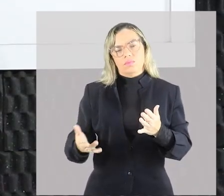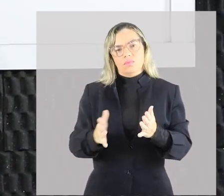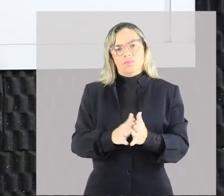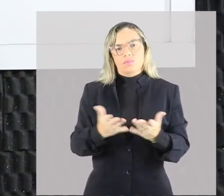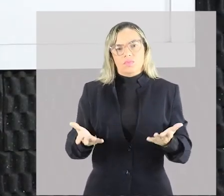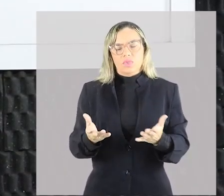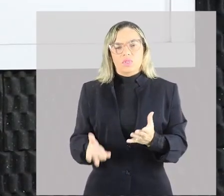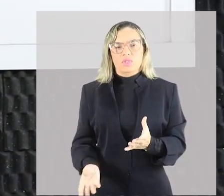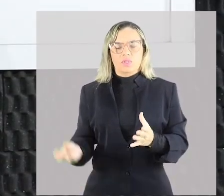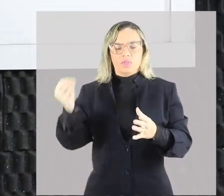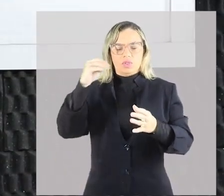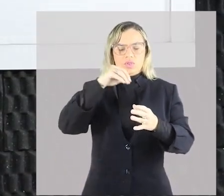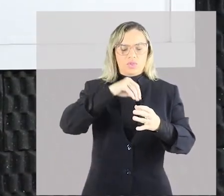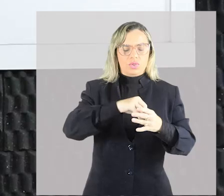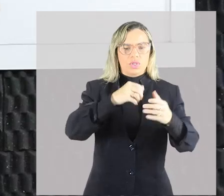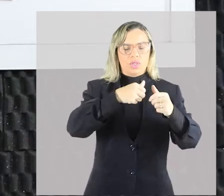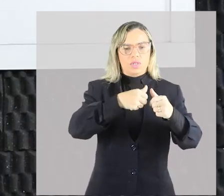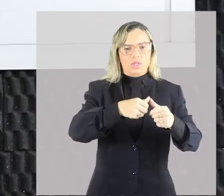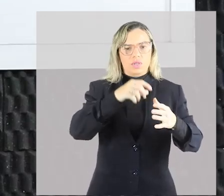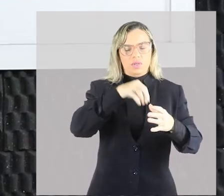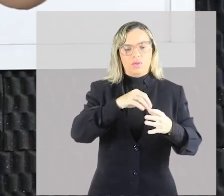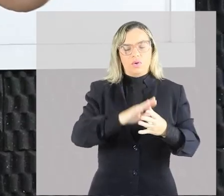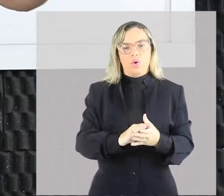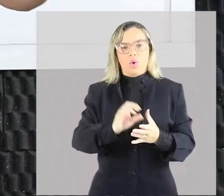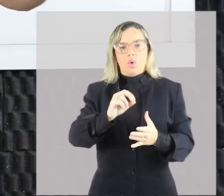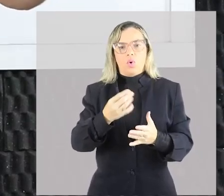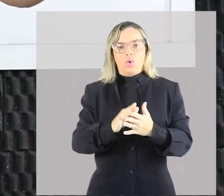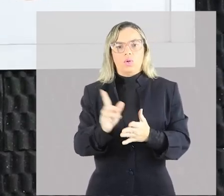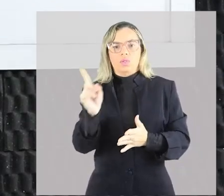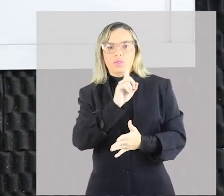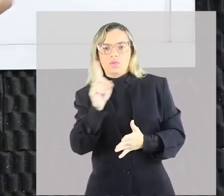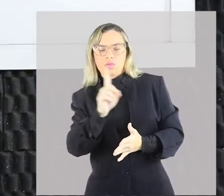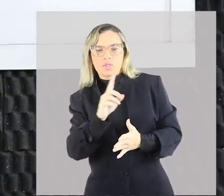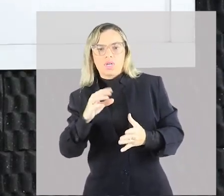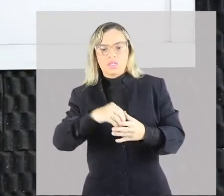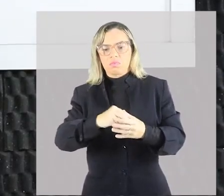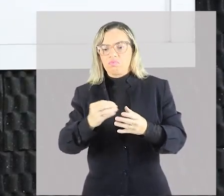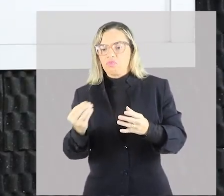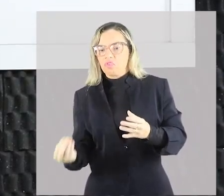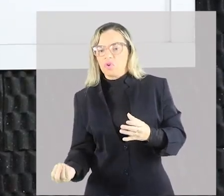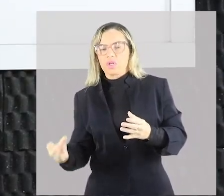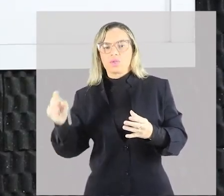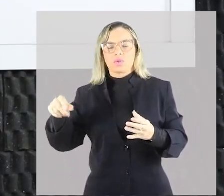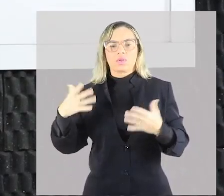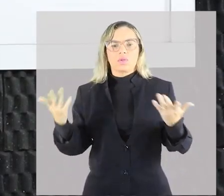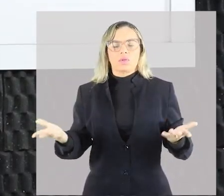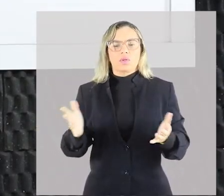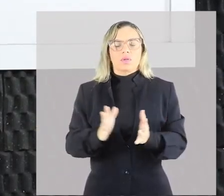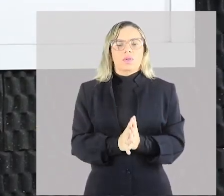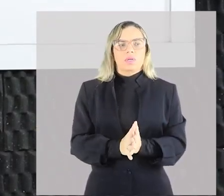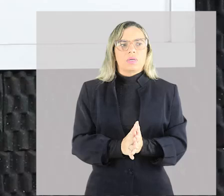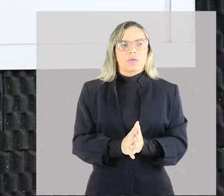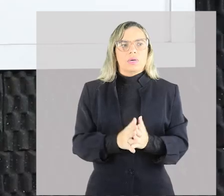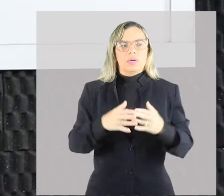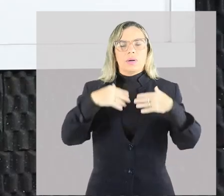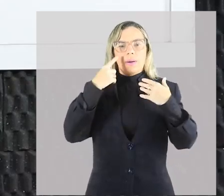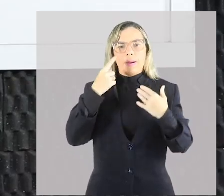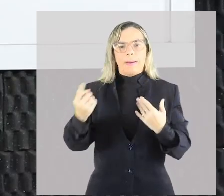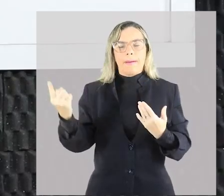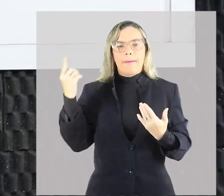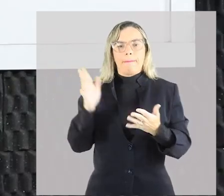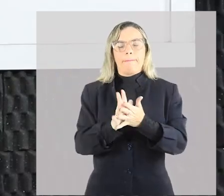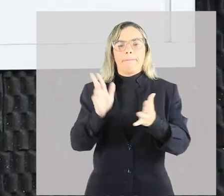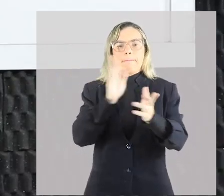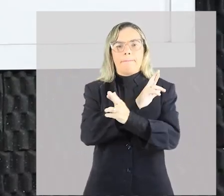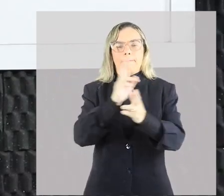está presente ou não está presente num conjunto. Então, que fique bem claro que a relação de pertinência é uma relação que